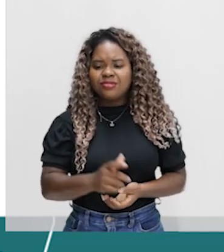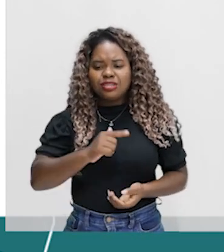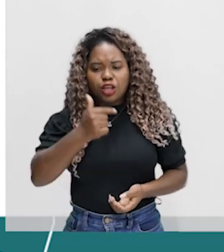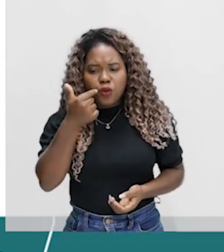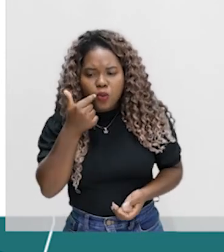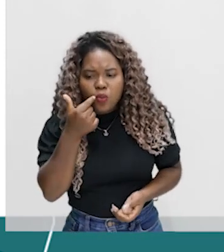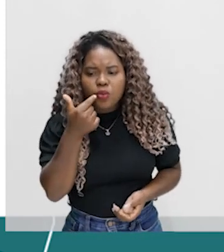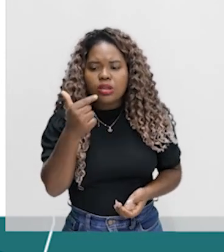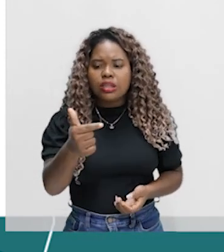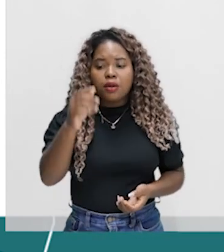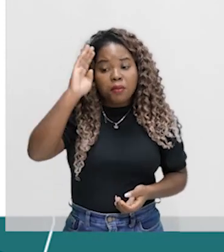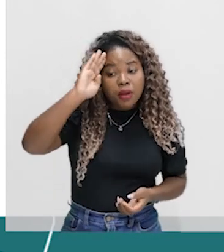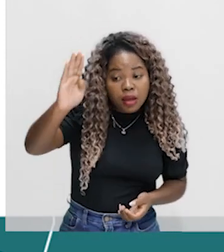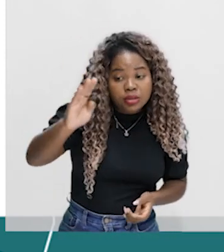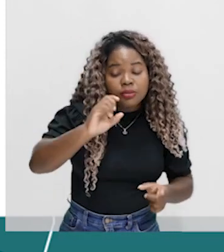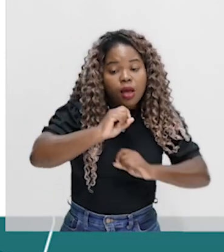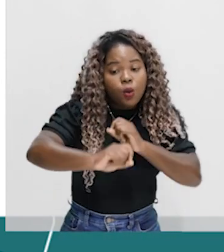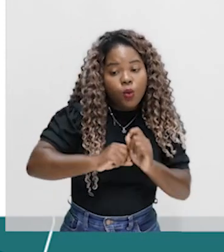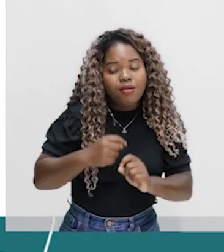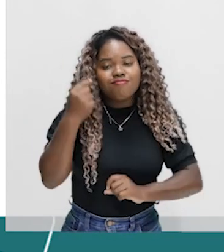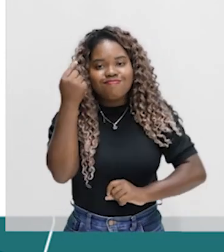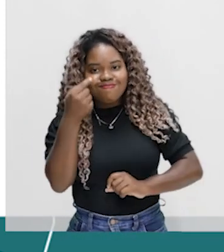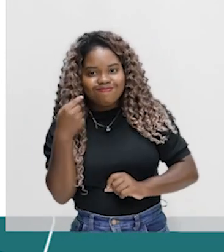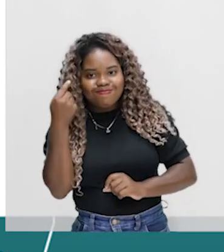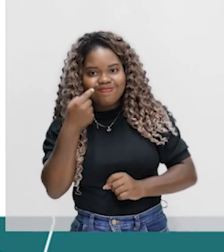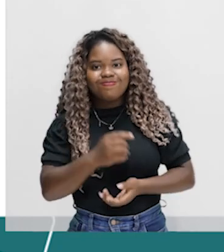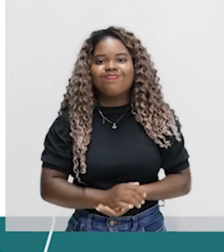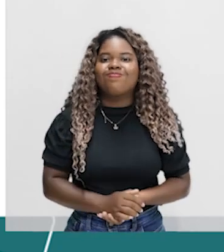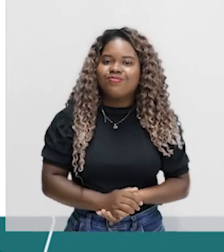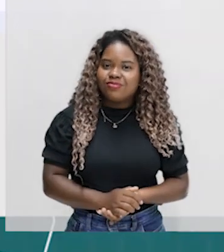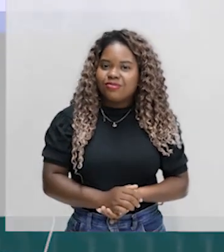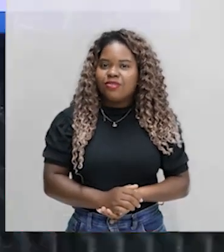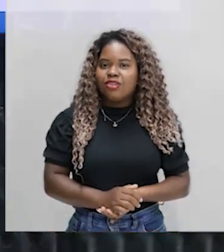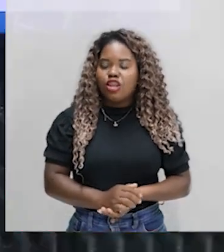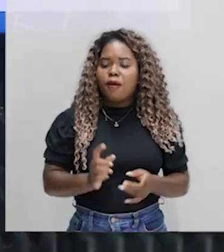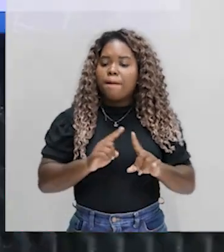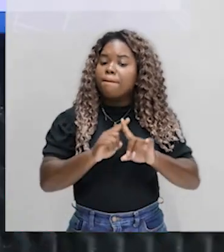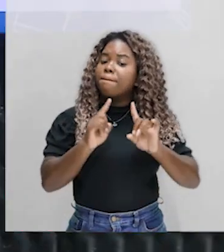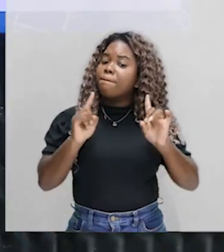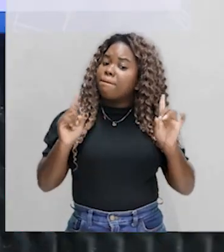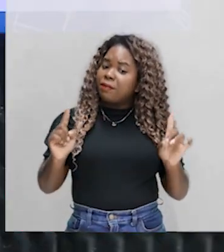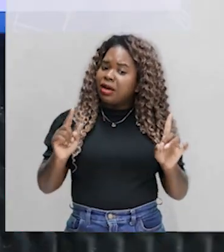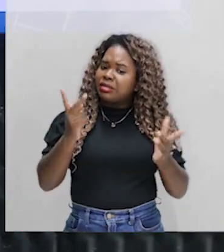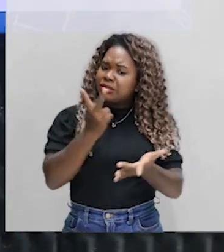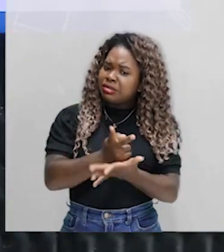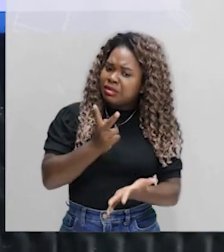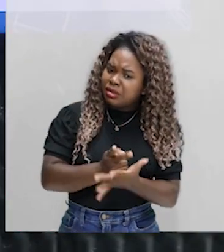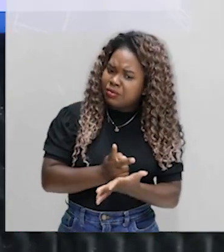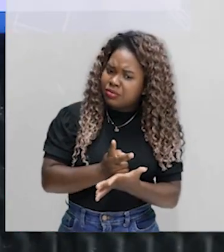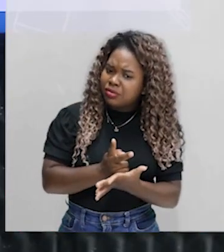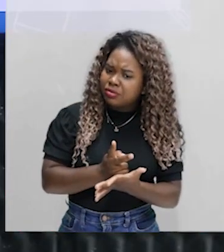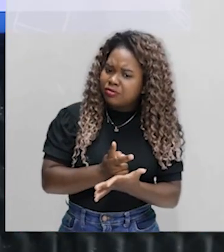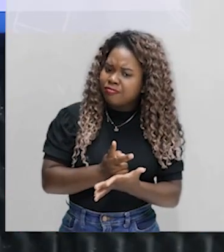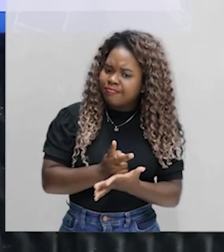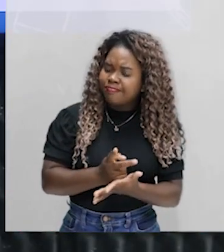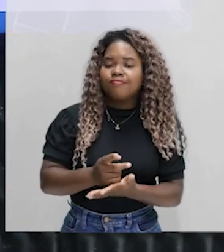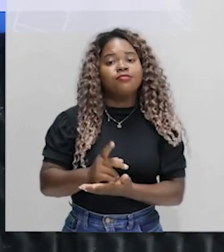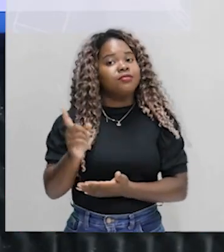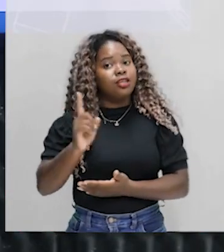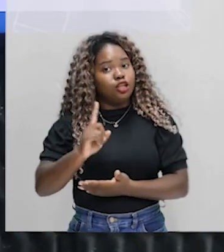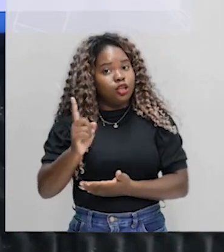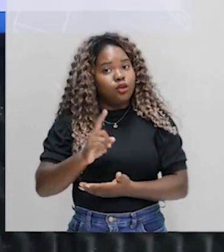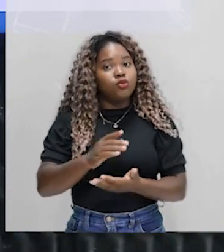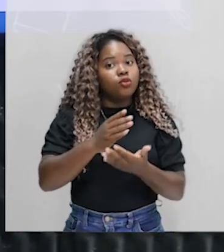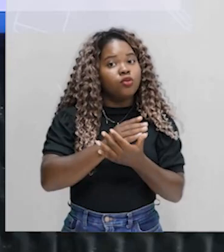língua pátria o espanhol. Mas não foi assim o tempo todo. Então, vamos conhecer um